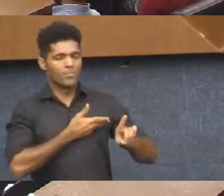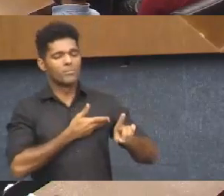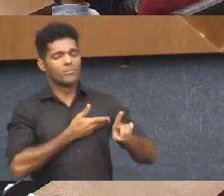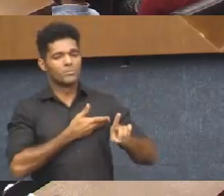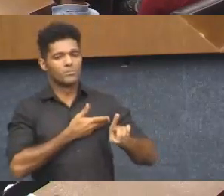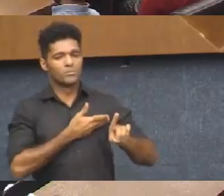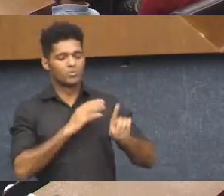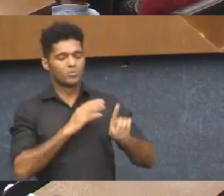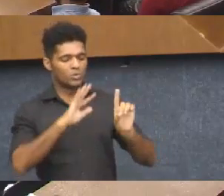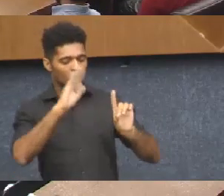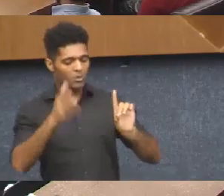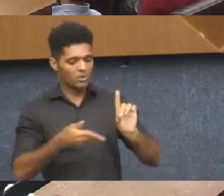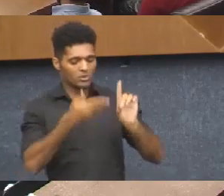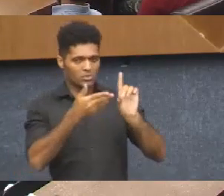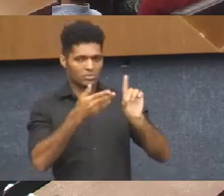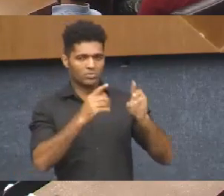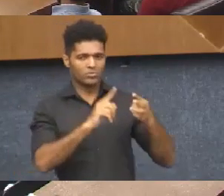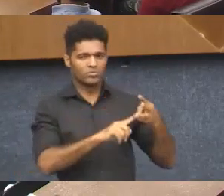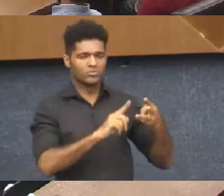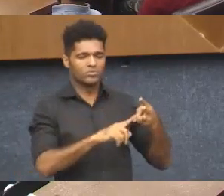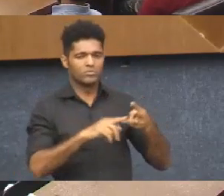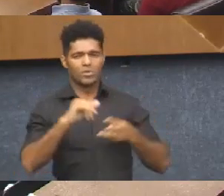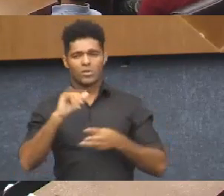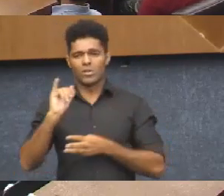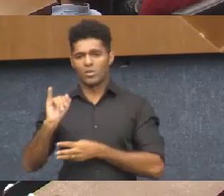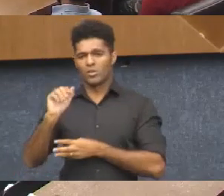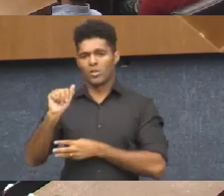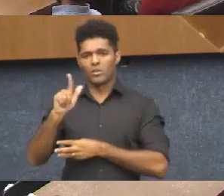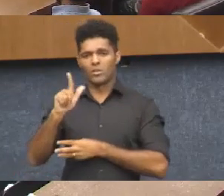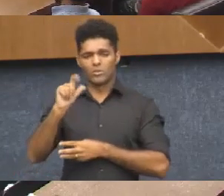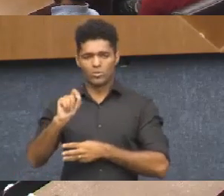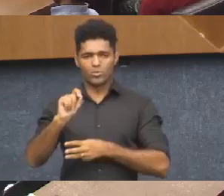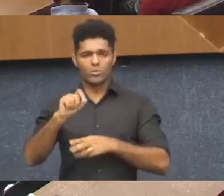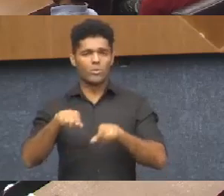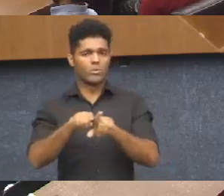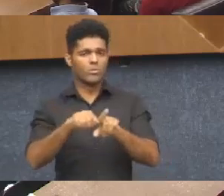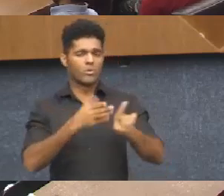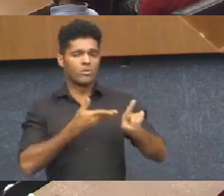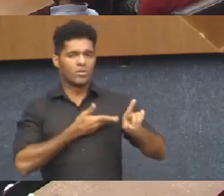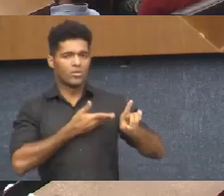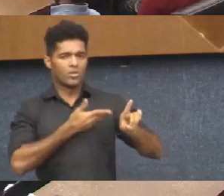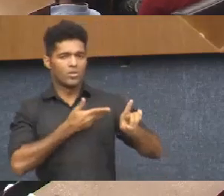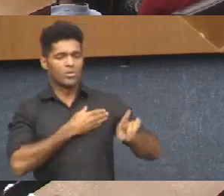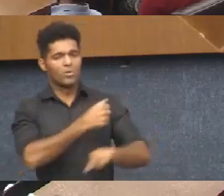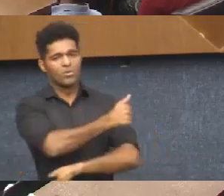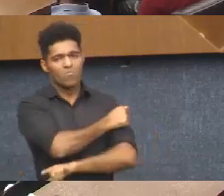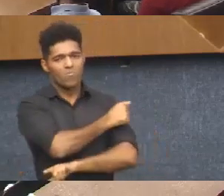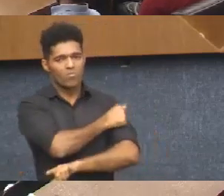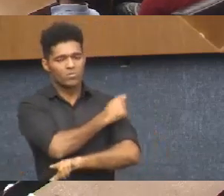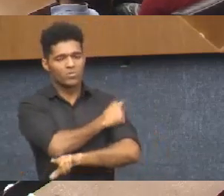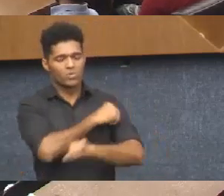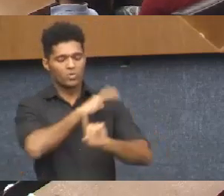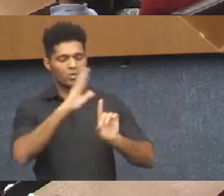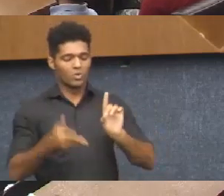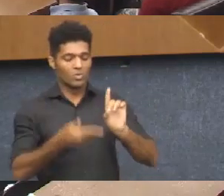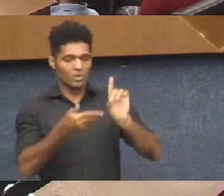bem-vindo. Iago César Maia, amigo, produtor e discípulo do homenageado.